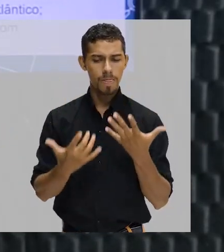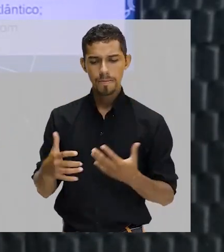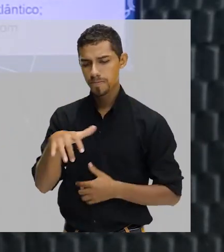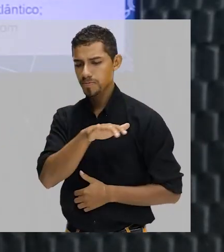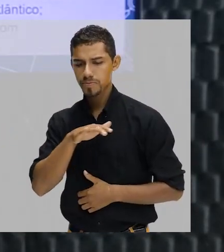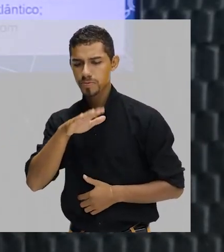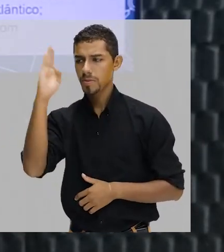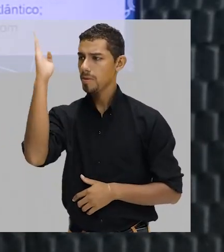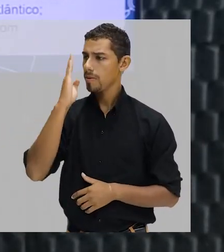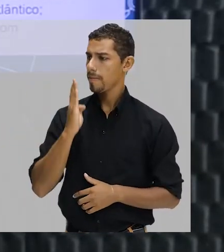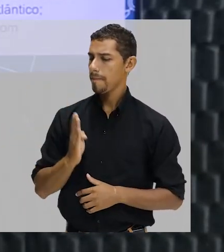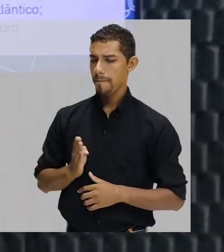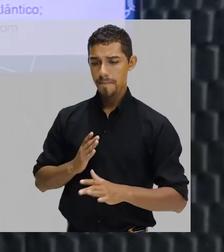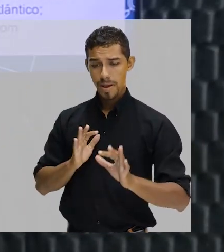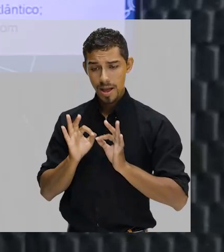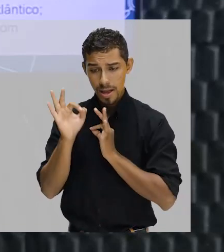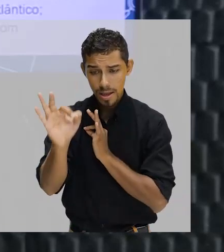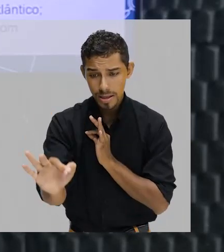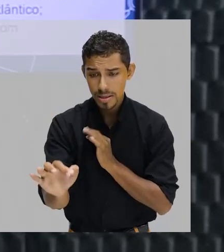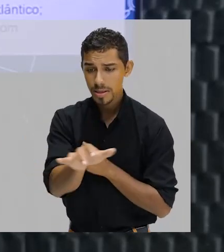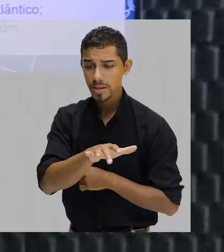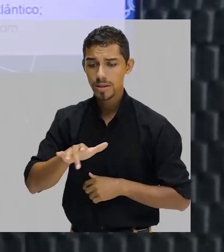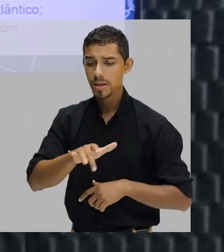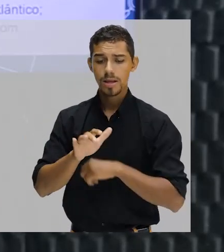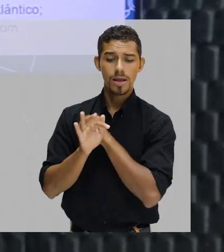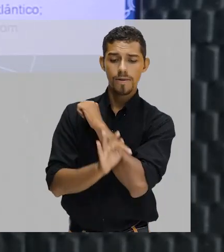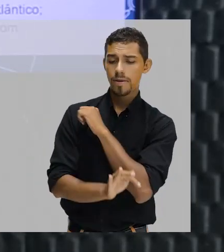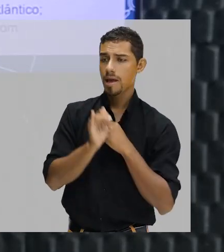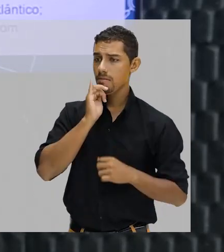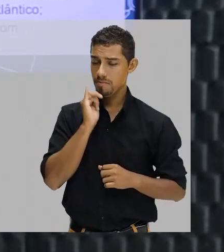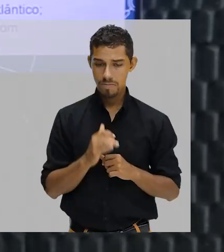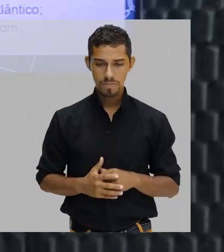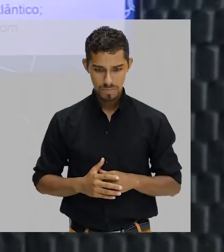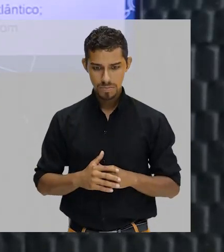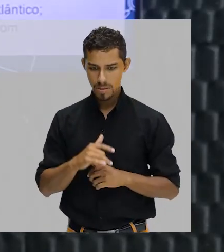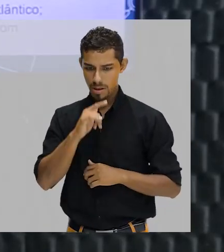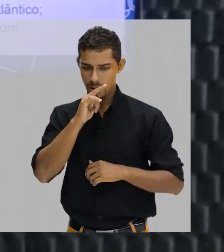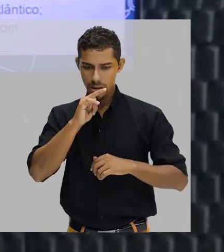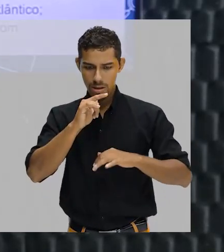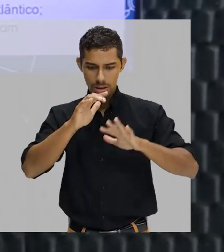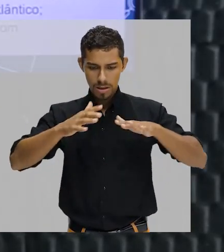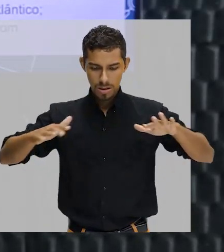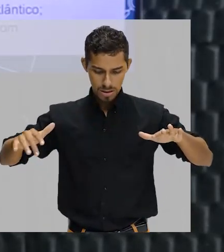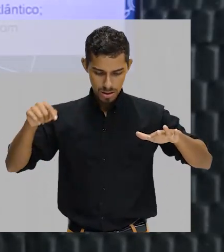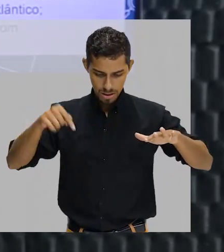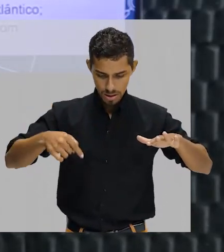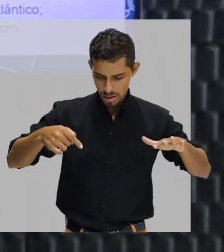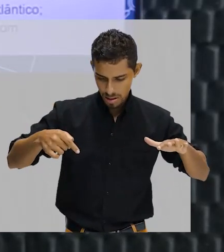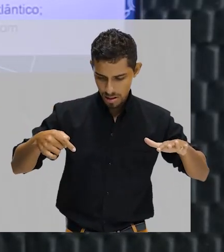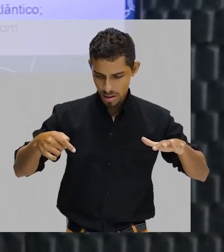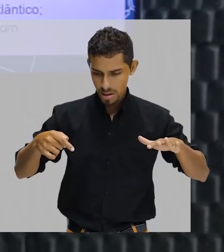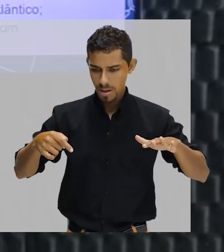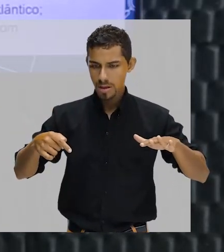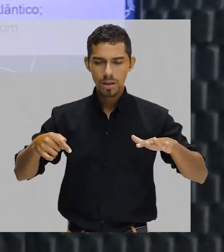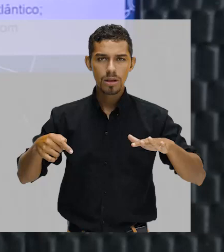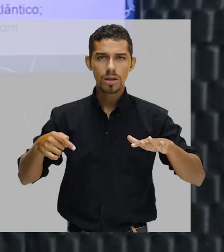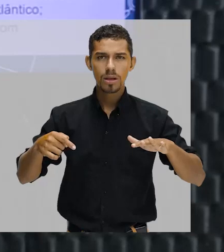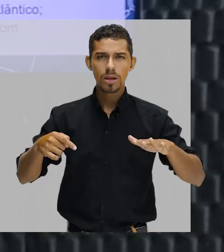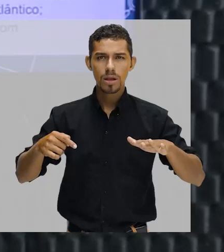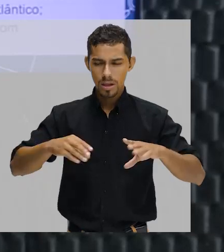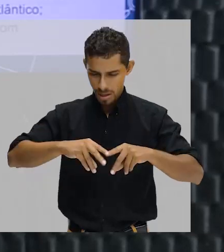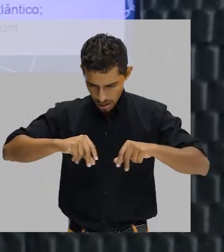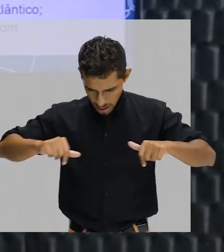só vai até as nossas fronteiras físicas, ou seja, está lá na praia, até onde eu estou conseguindo pisar na areia é Brasil. Entrou no mar, não é mais